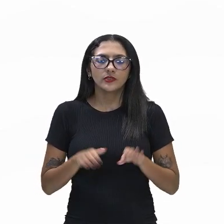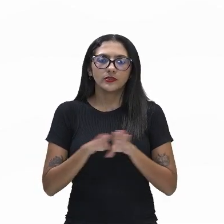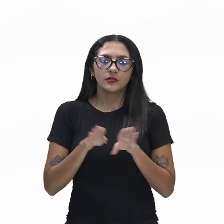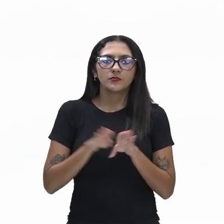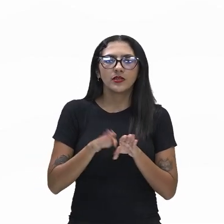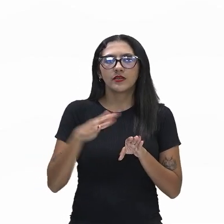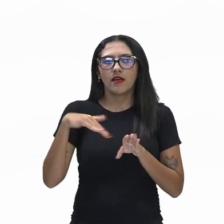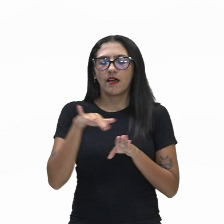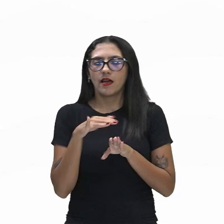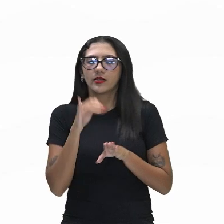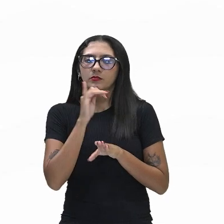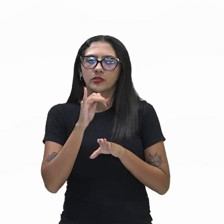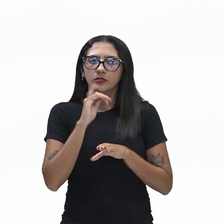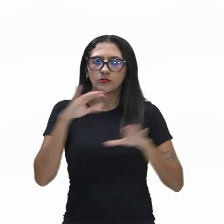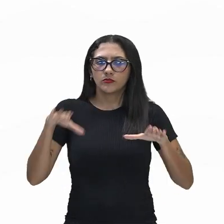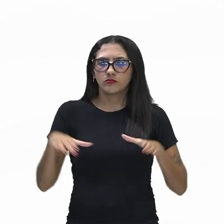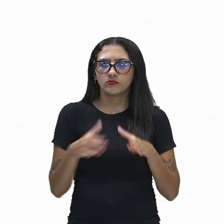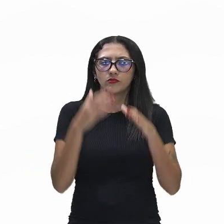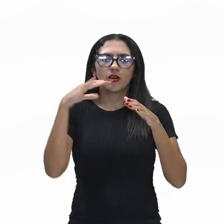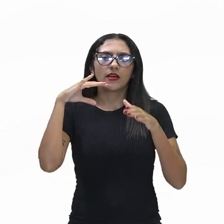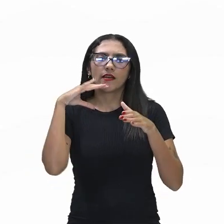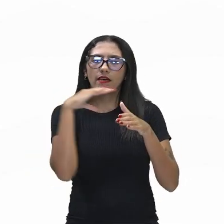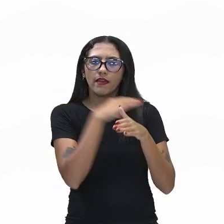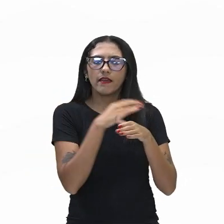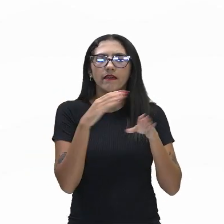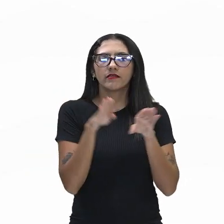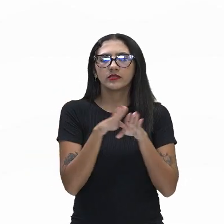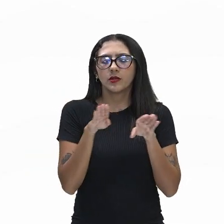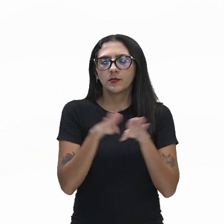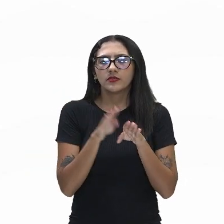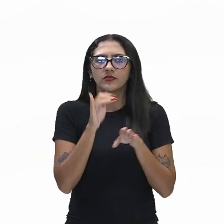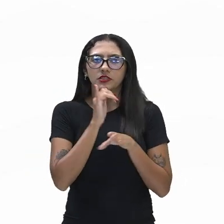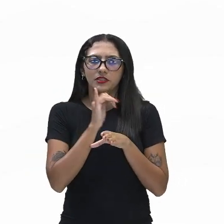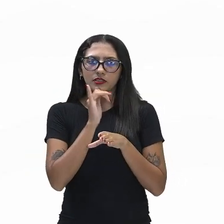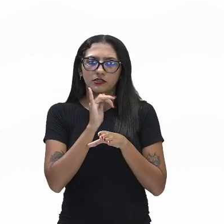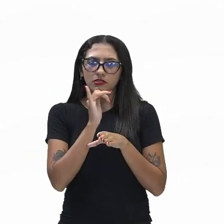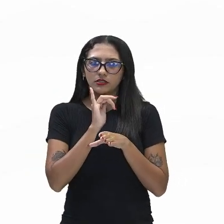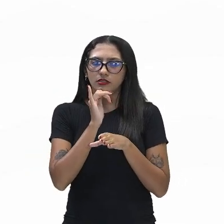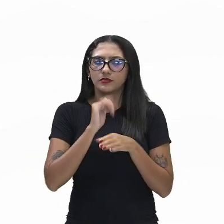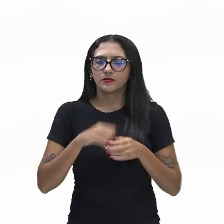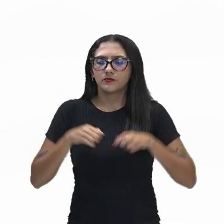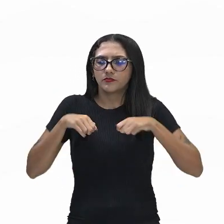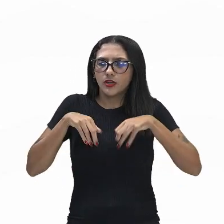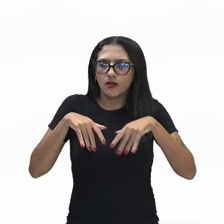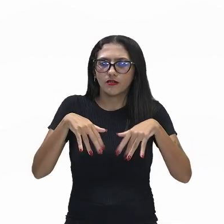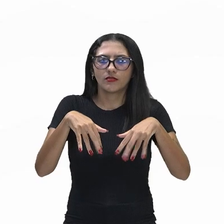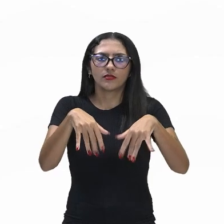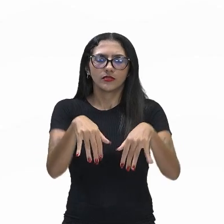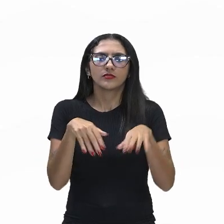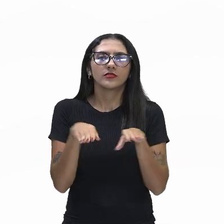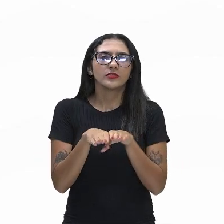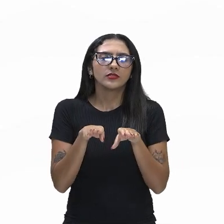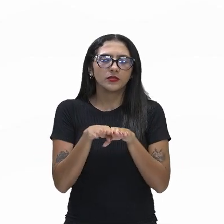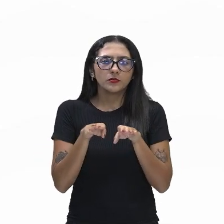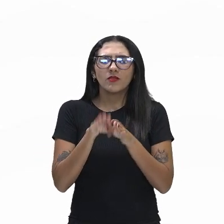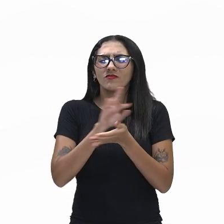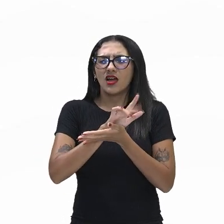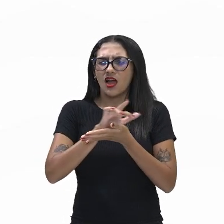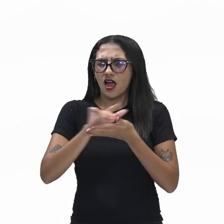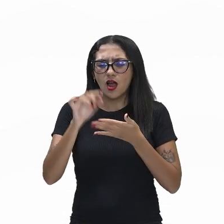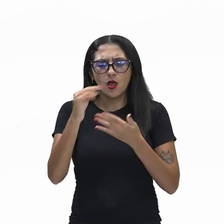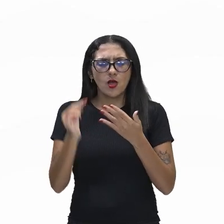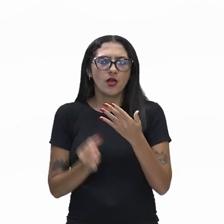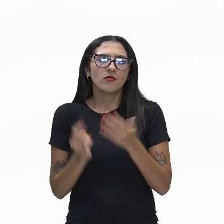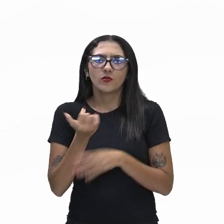termoelétricas, desmatamento e fertilizantes na agricultura, além de outros também, tá? Eles